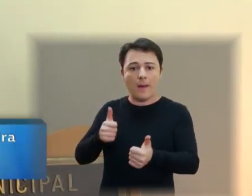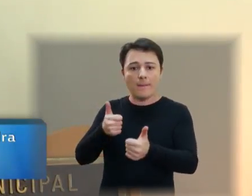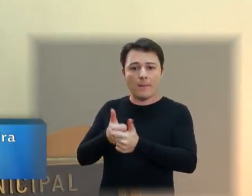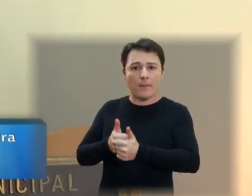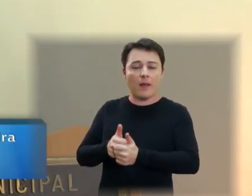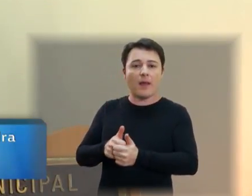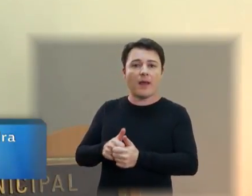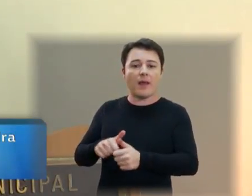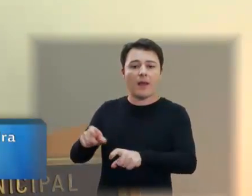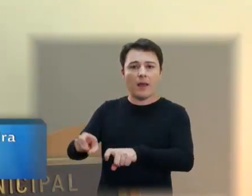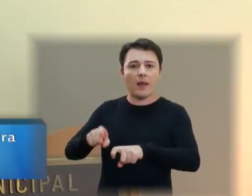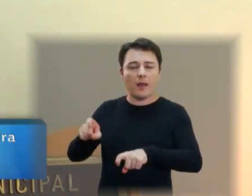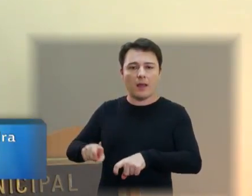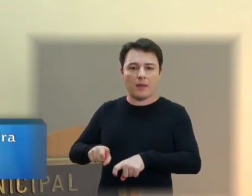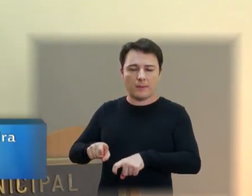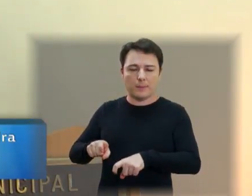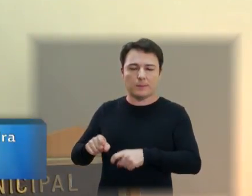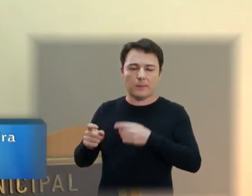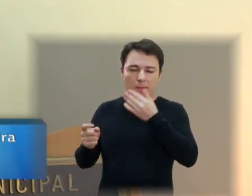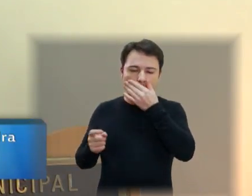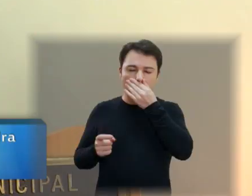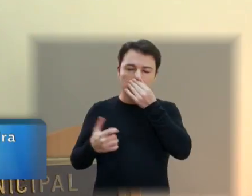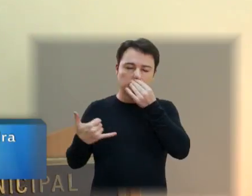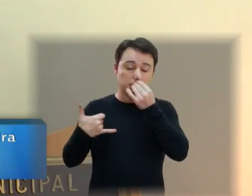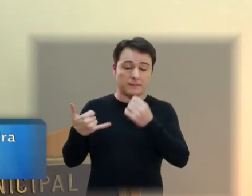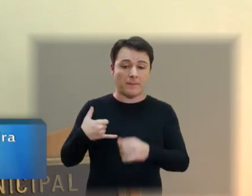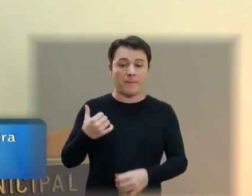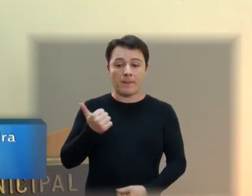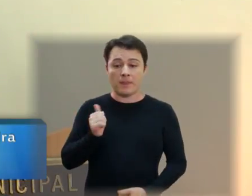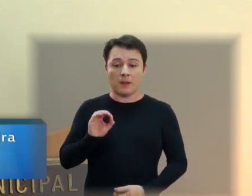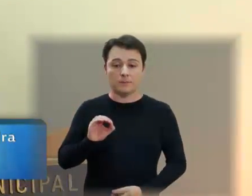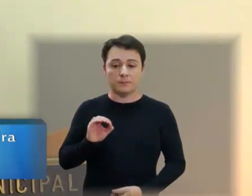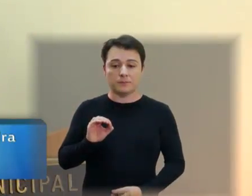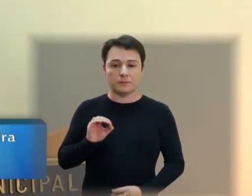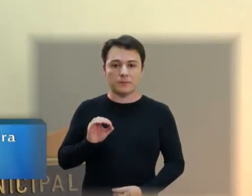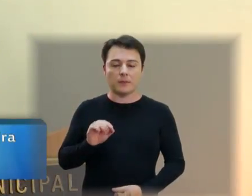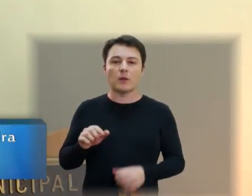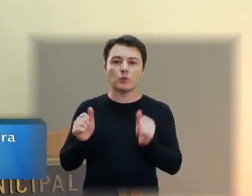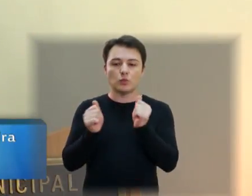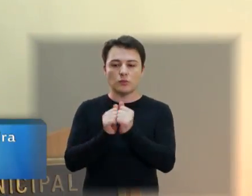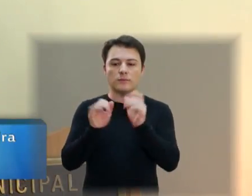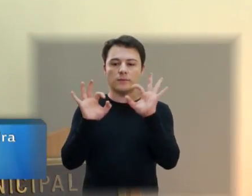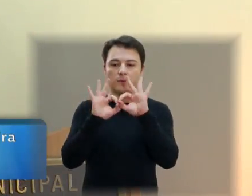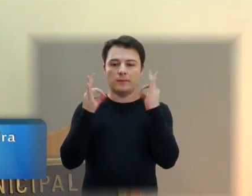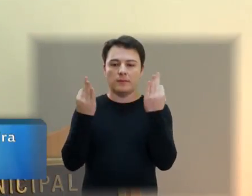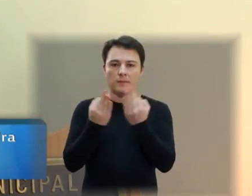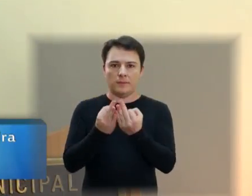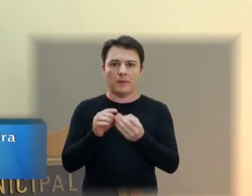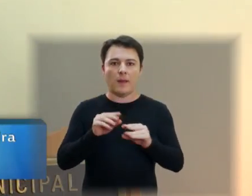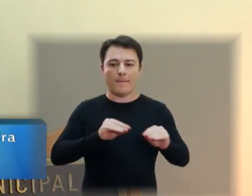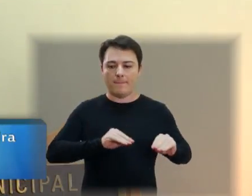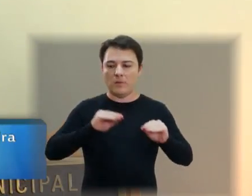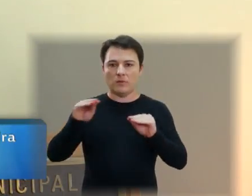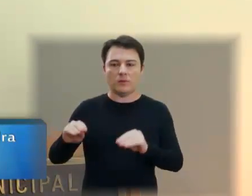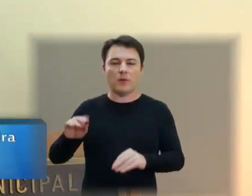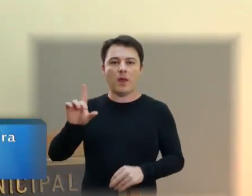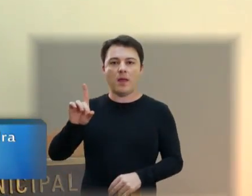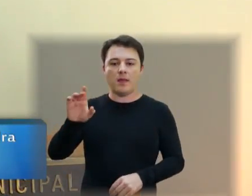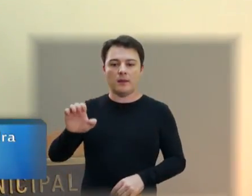da fazenda Catapane. Aos 10 anos, Evandro e seus familiares mudou-se para o Del